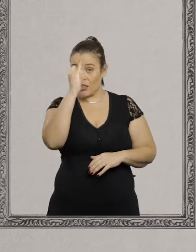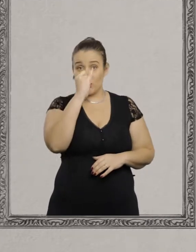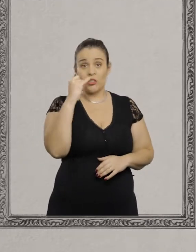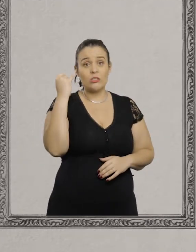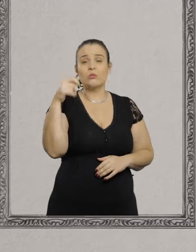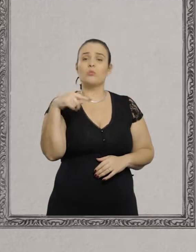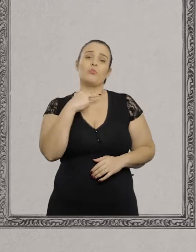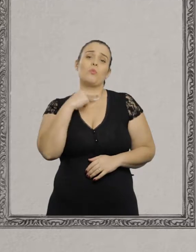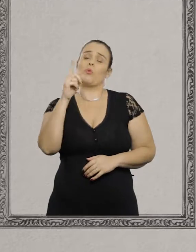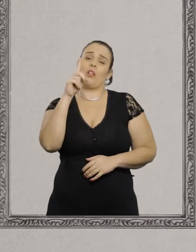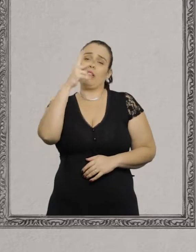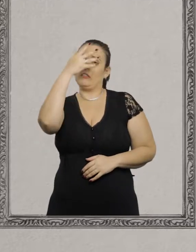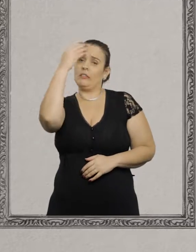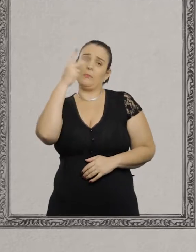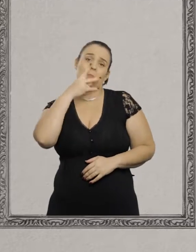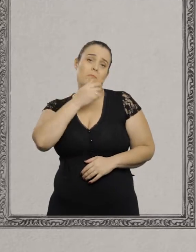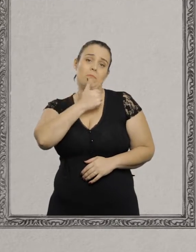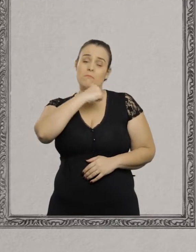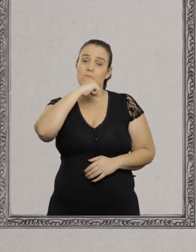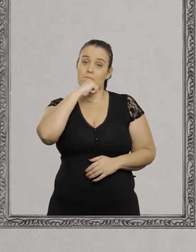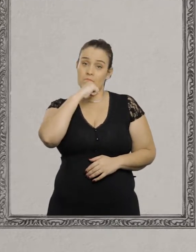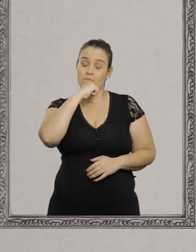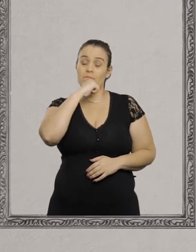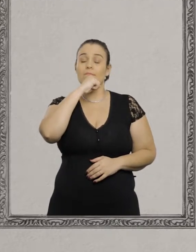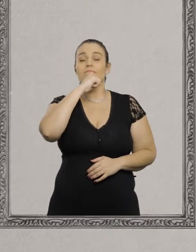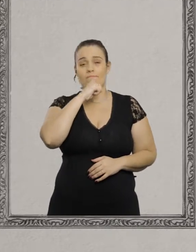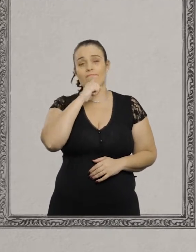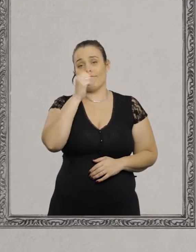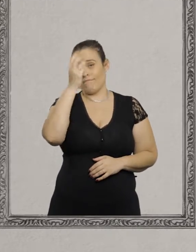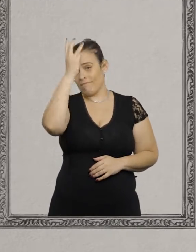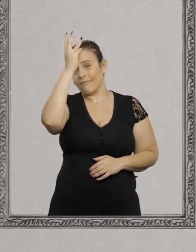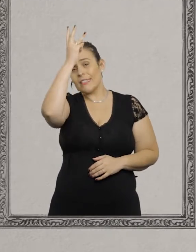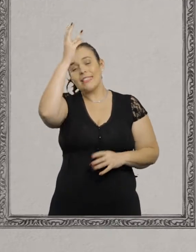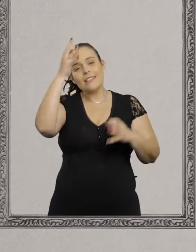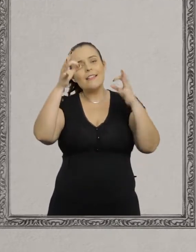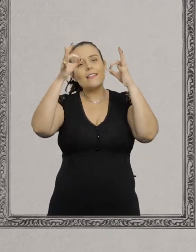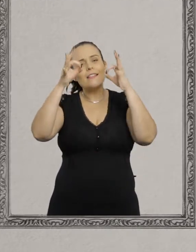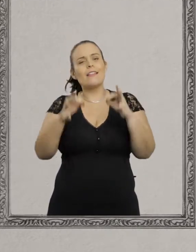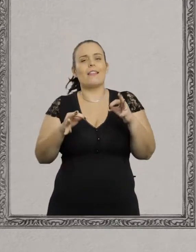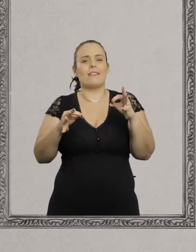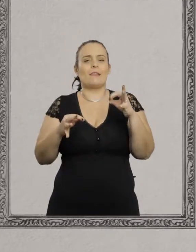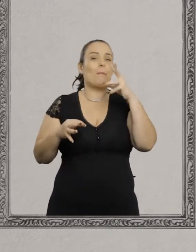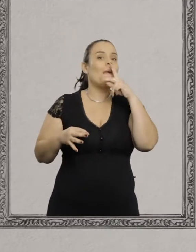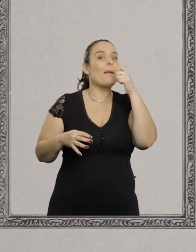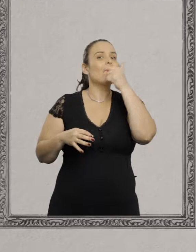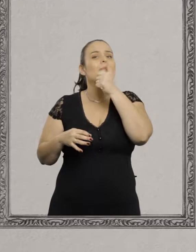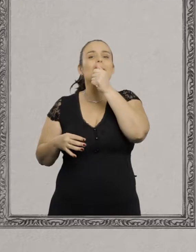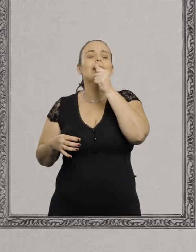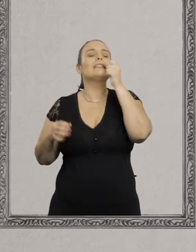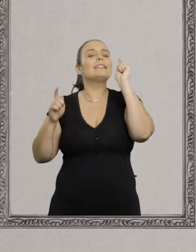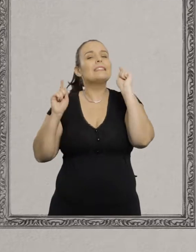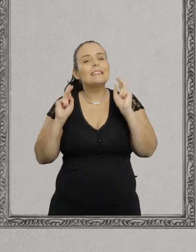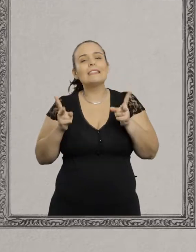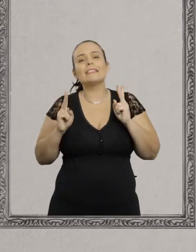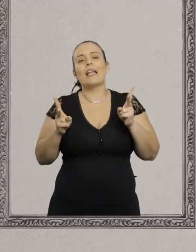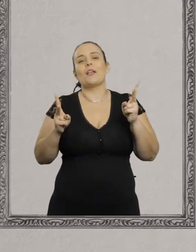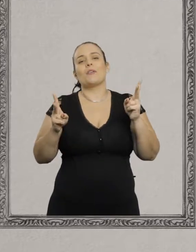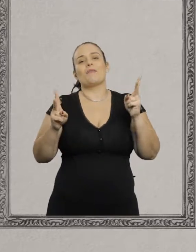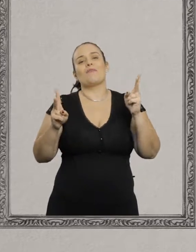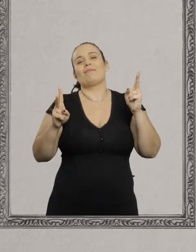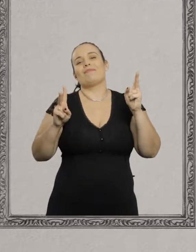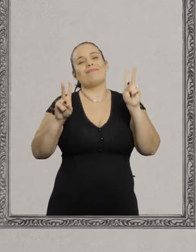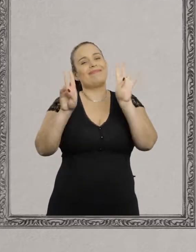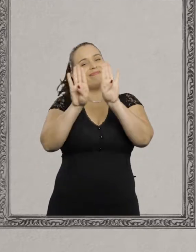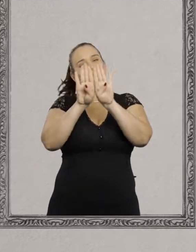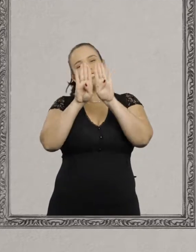irmãos não se esquecessem dos pais. A menina tinha certeza que seus pais iam sempre deixar a janela aberta.